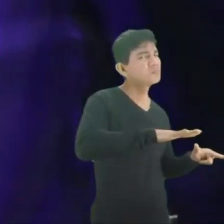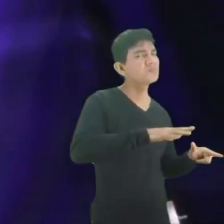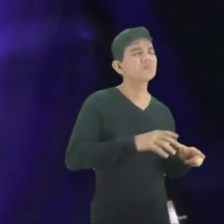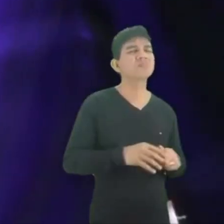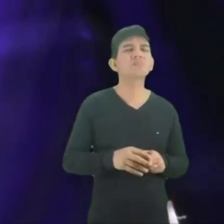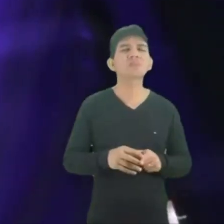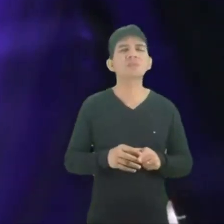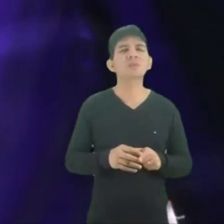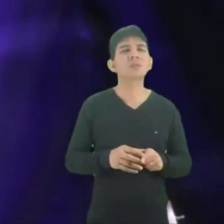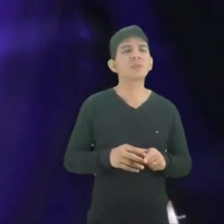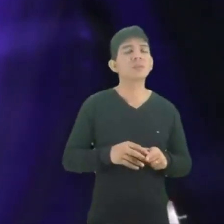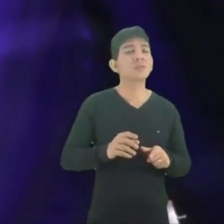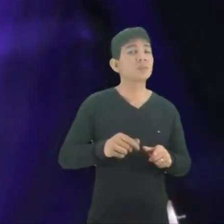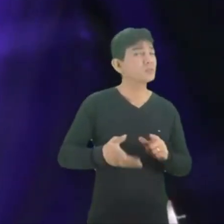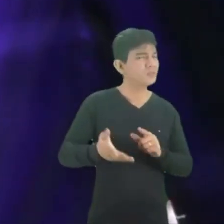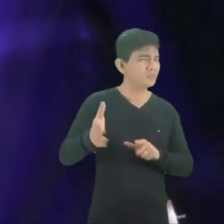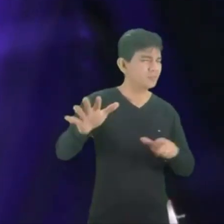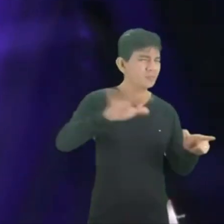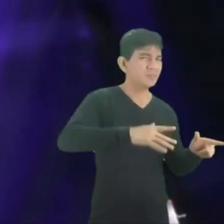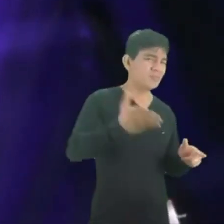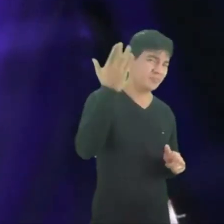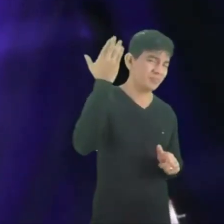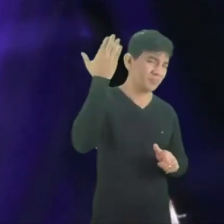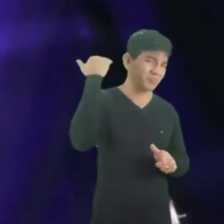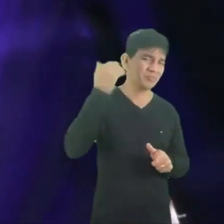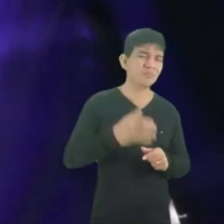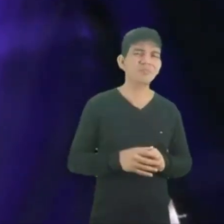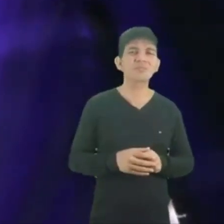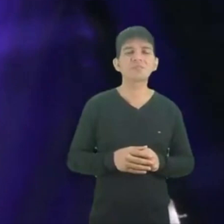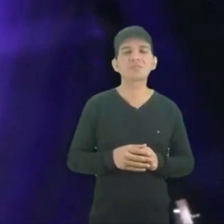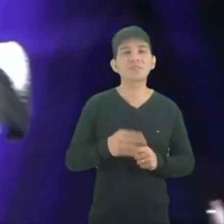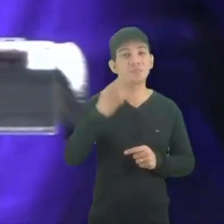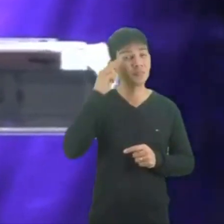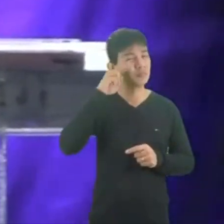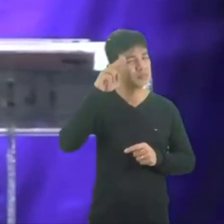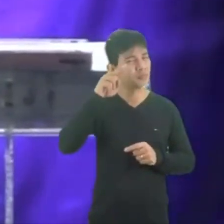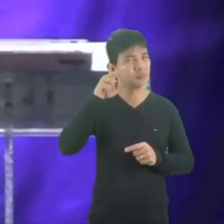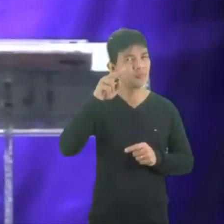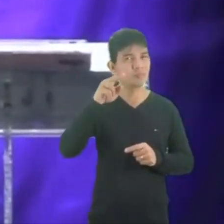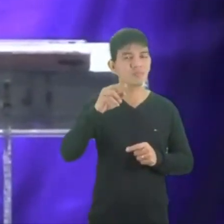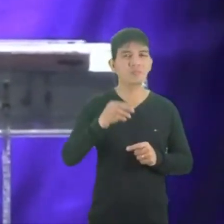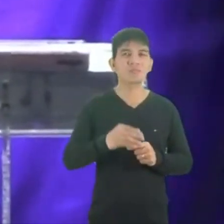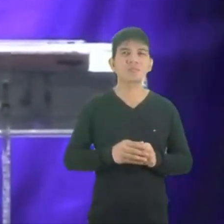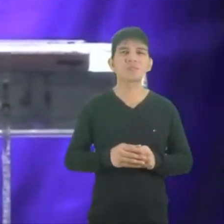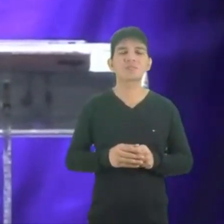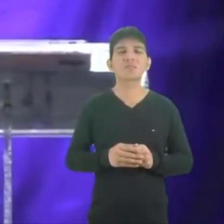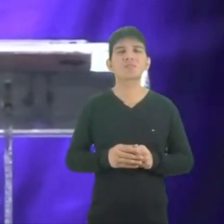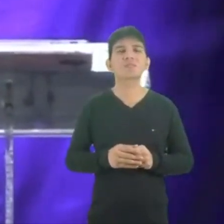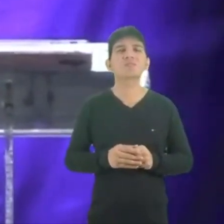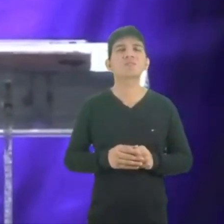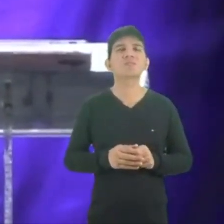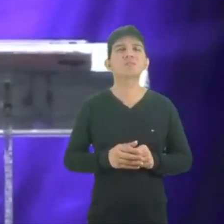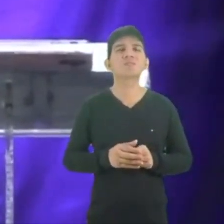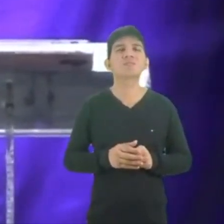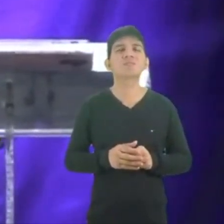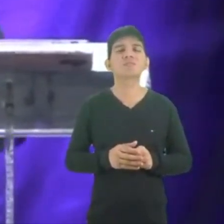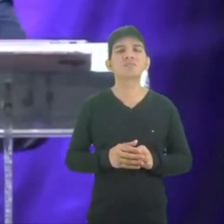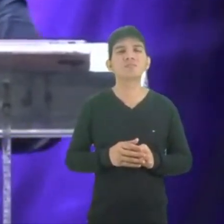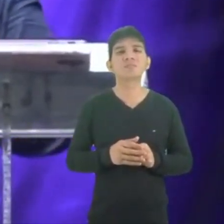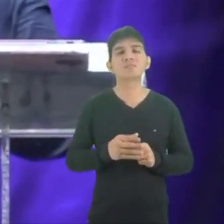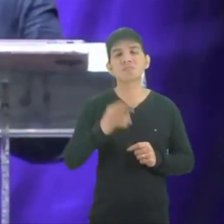Umas semanas anteriores aí, eu estava vendo a entrevista de um ator norte-americano, Robert De